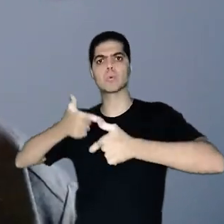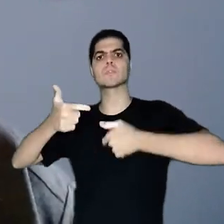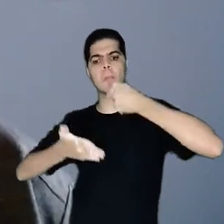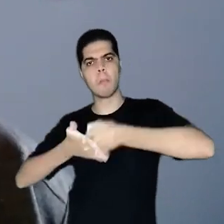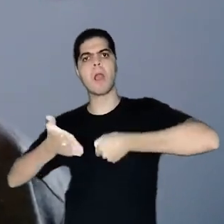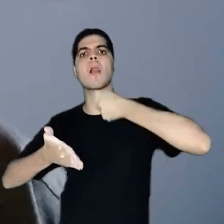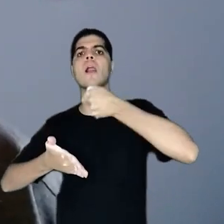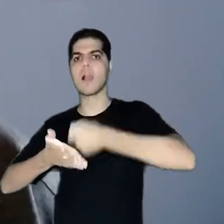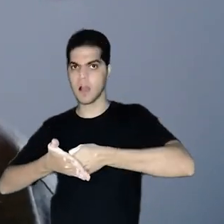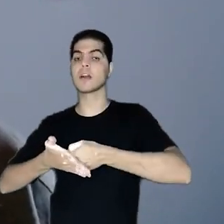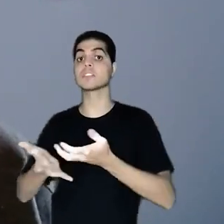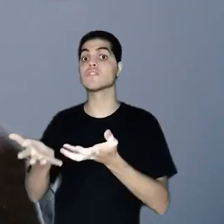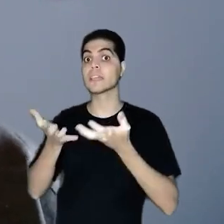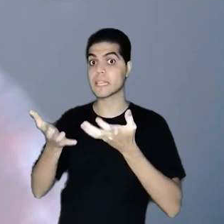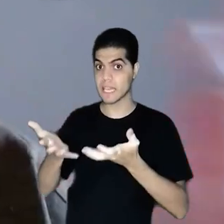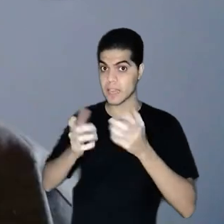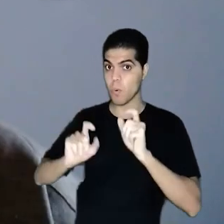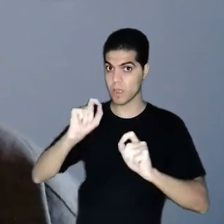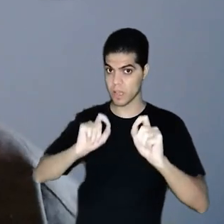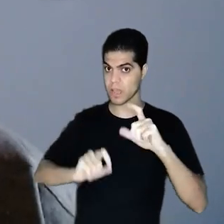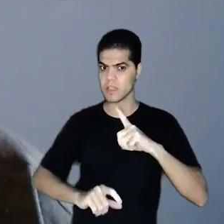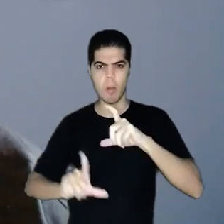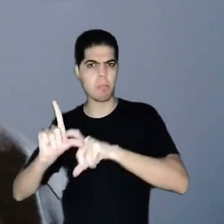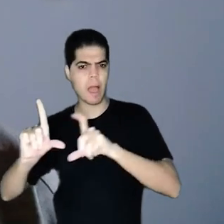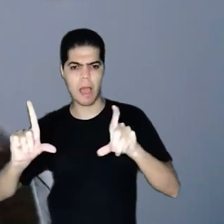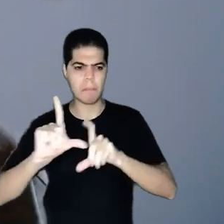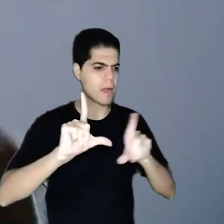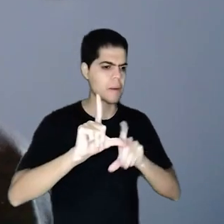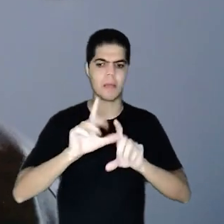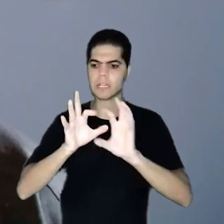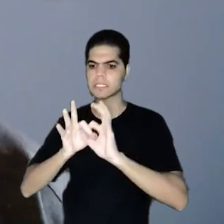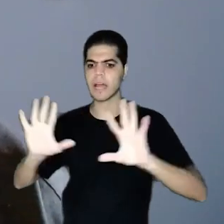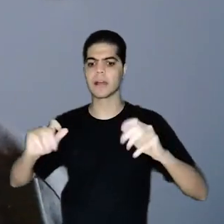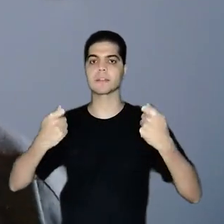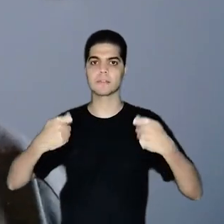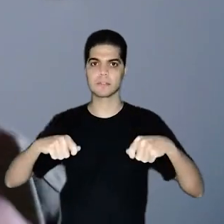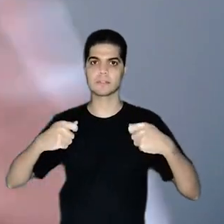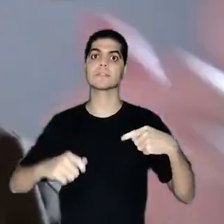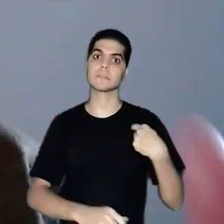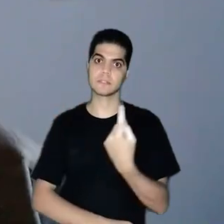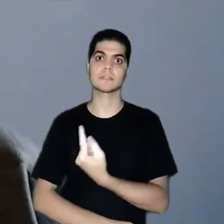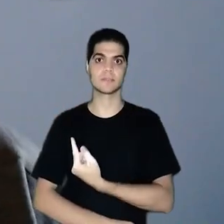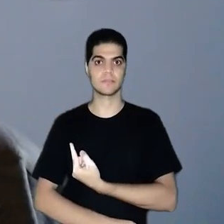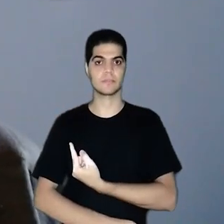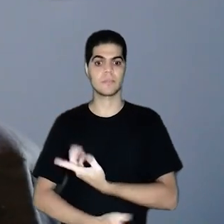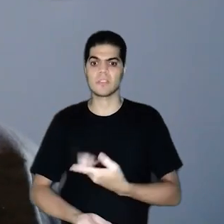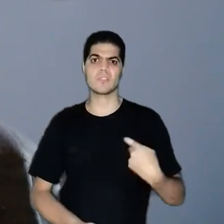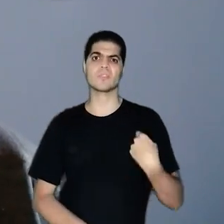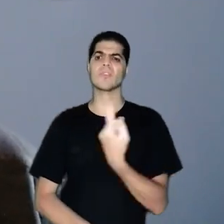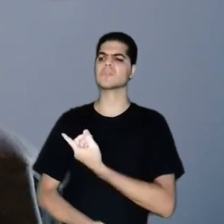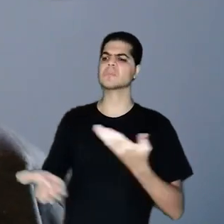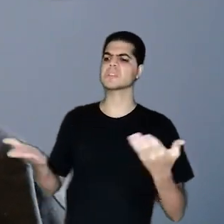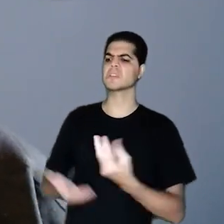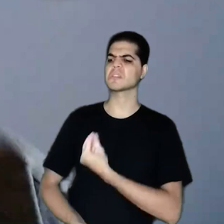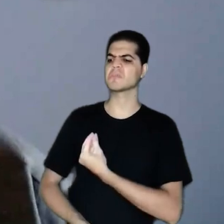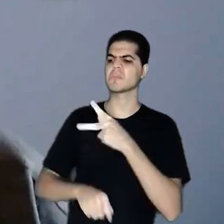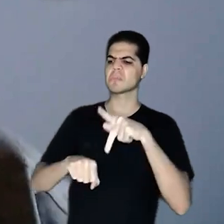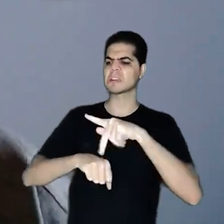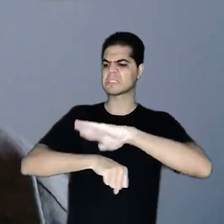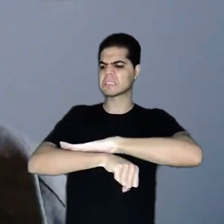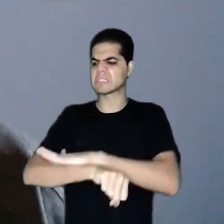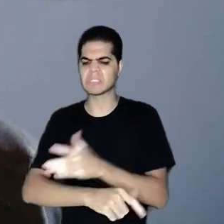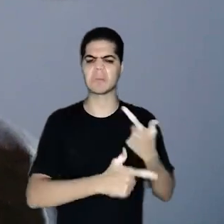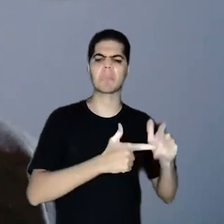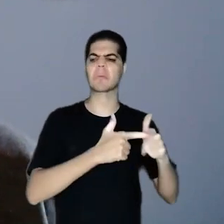com muita luta em busca de todas as independências que nós precisamos Não podemos continuar com um país racista